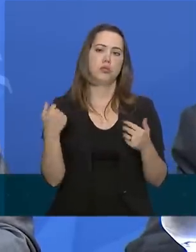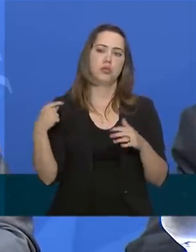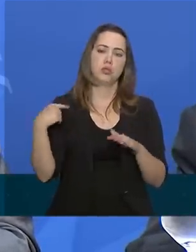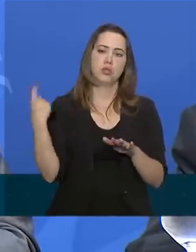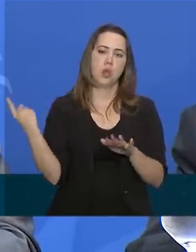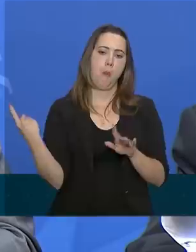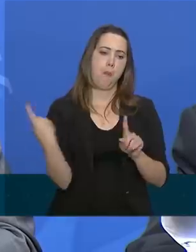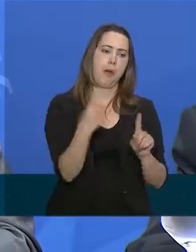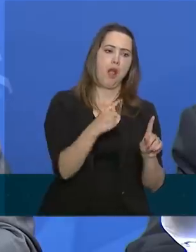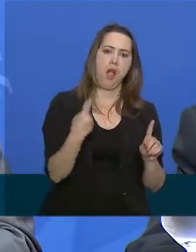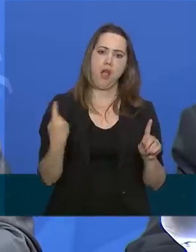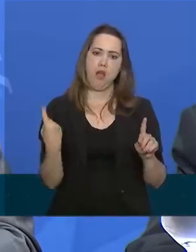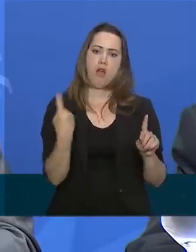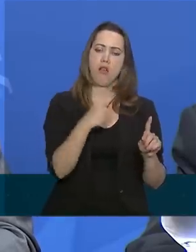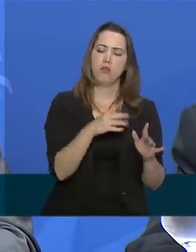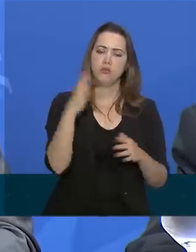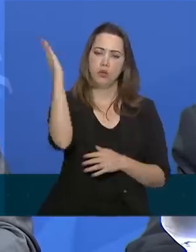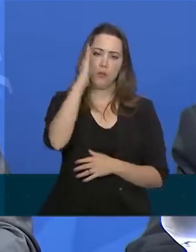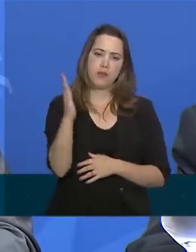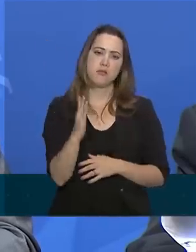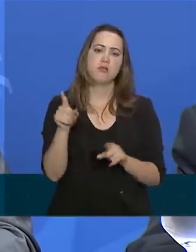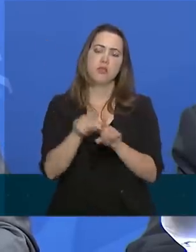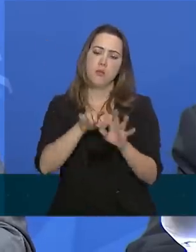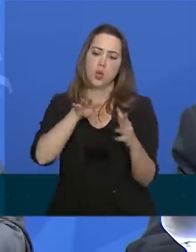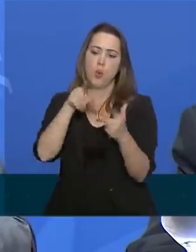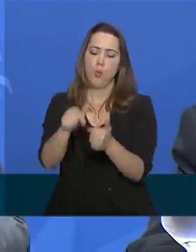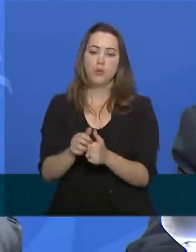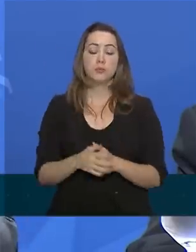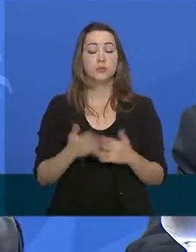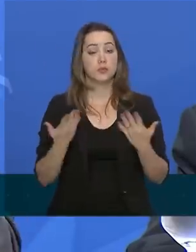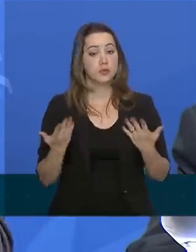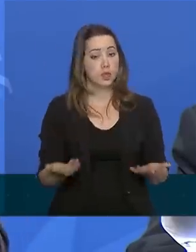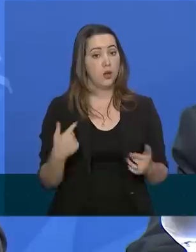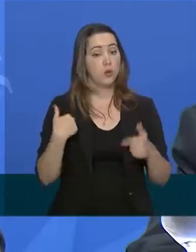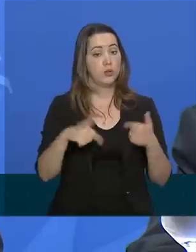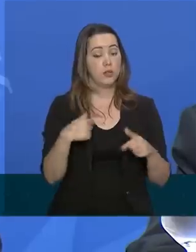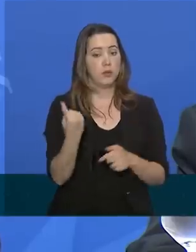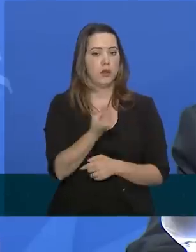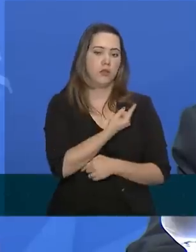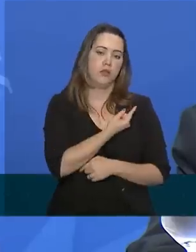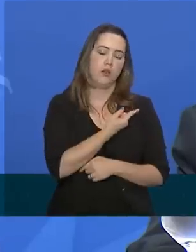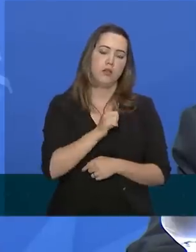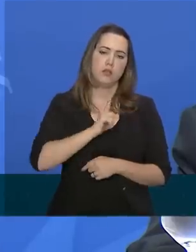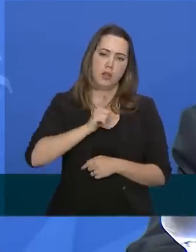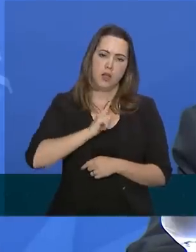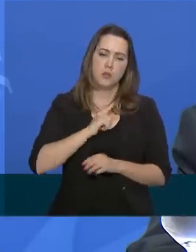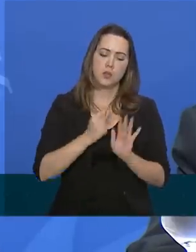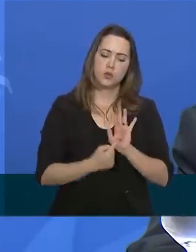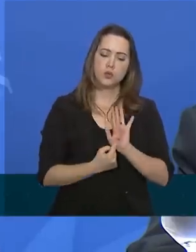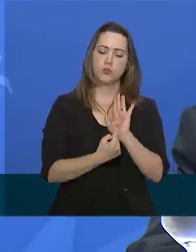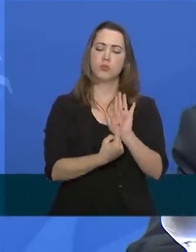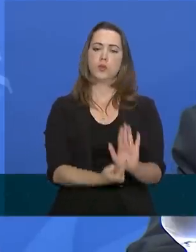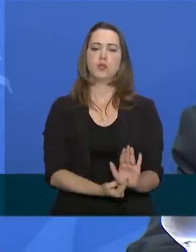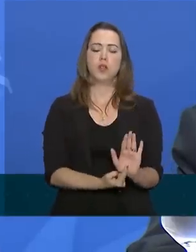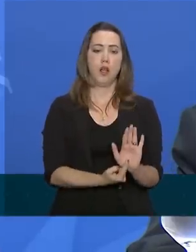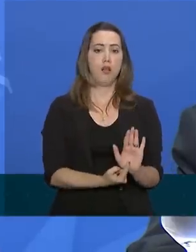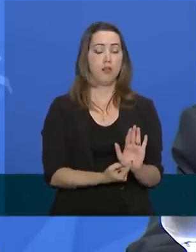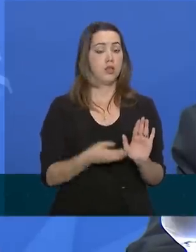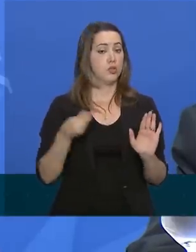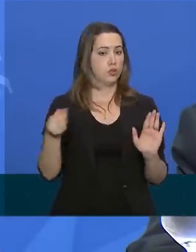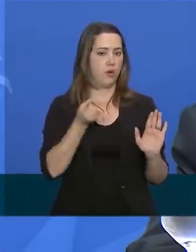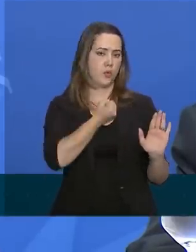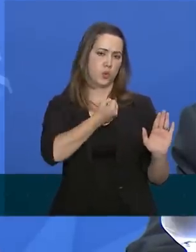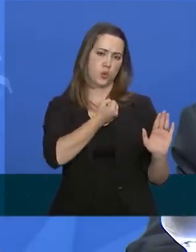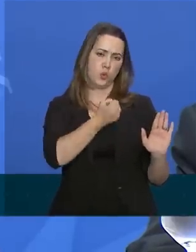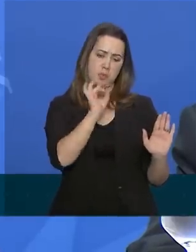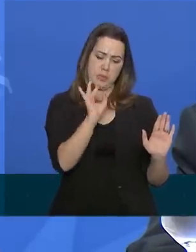imprensa no brasil e no exterior portanto o trabalho que nós fizemos foi de demonstrar que os números não